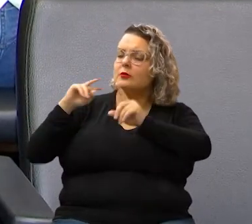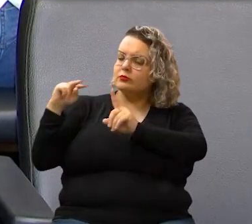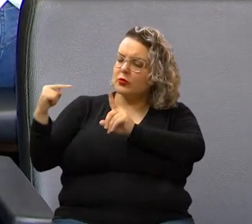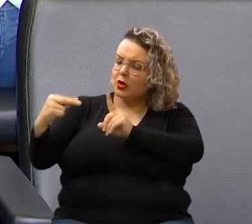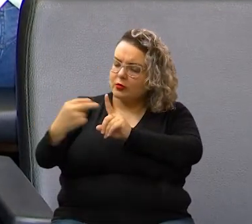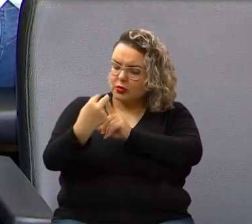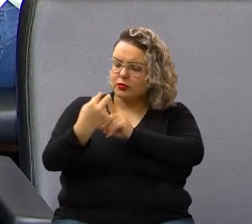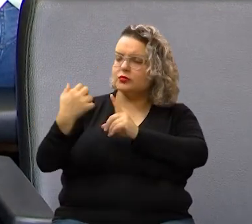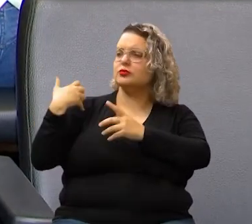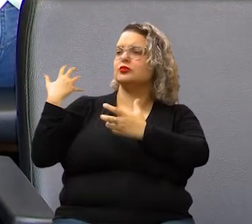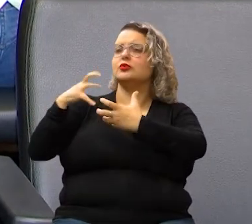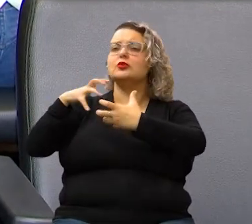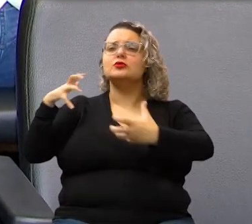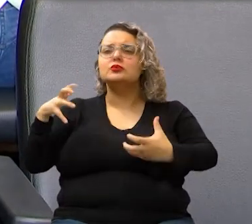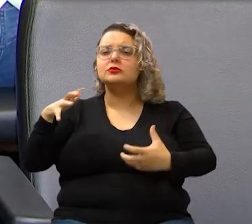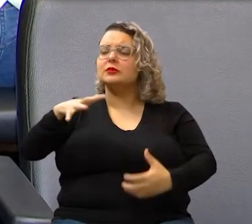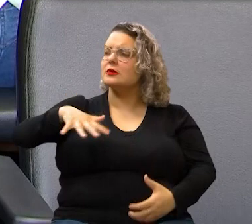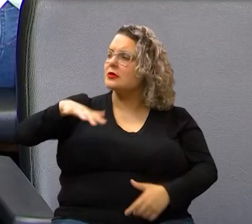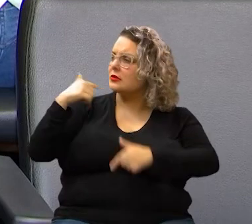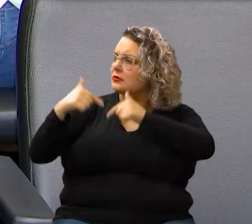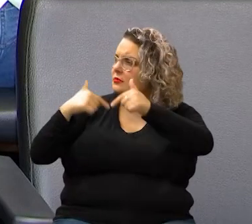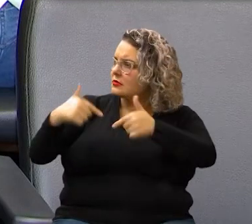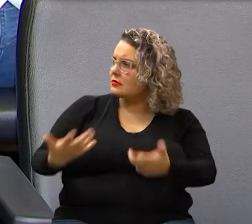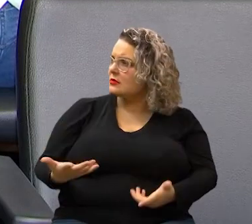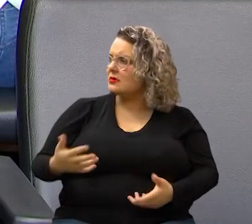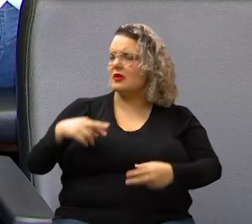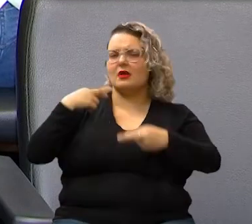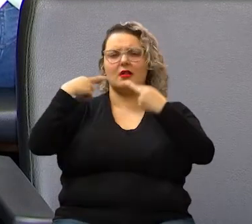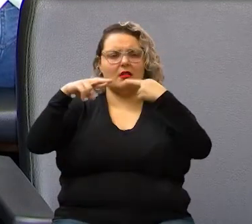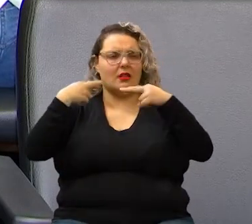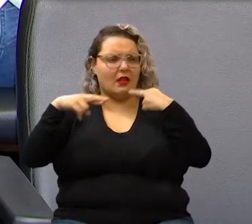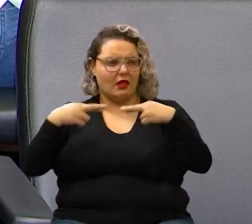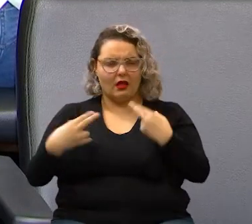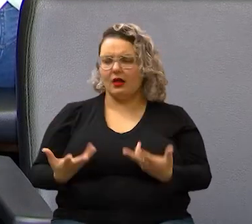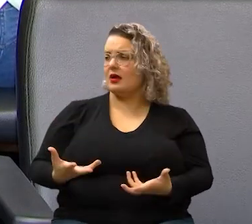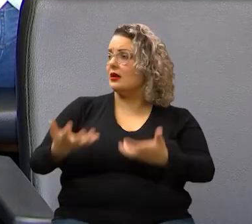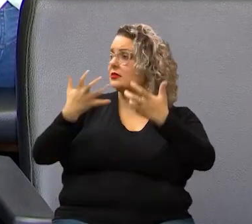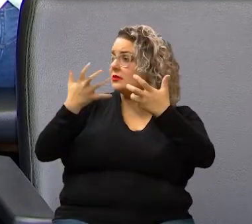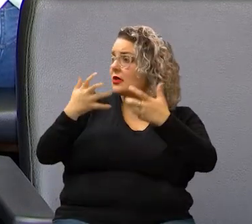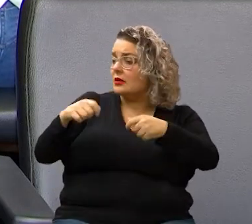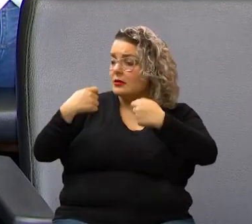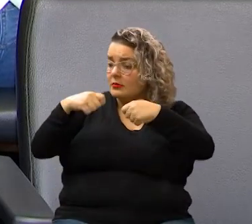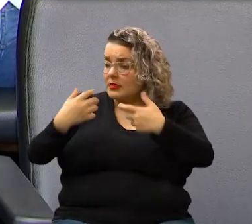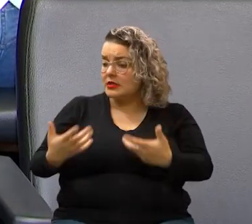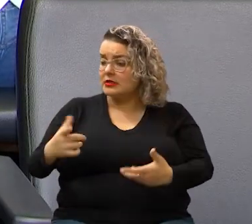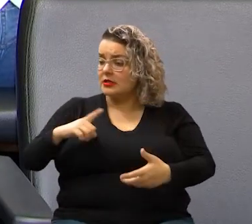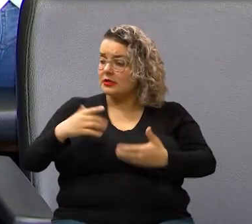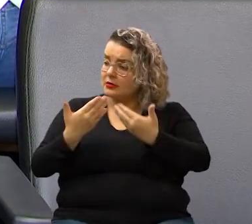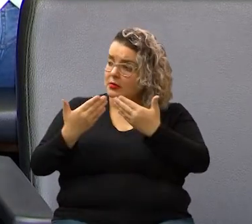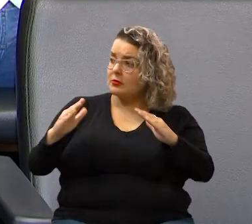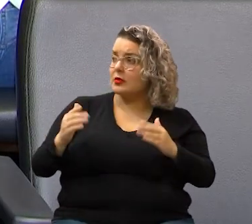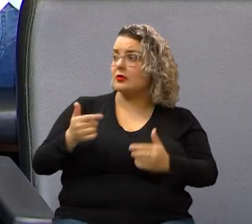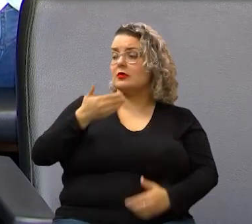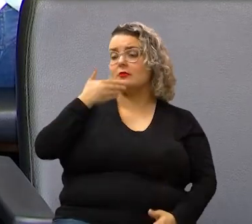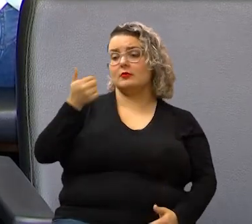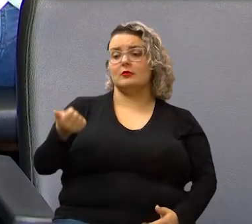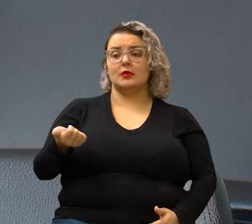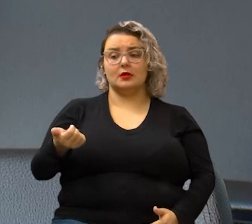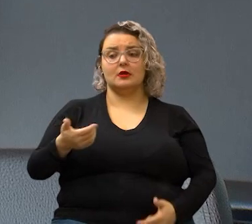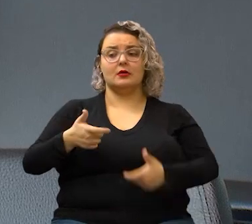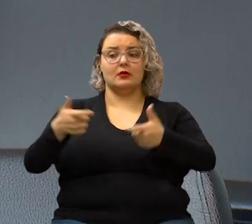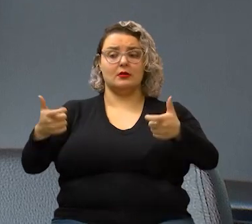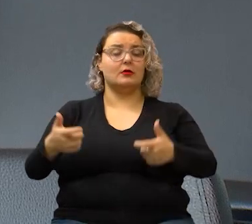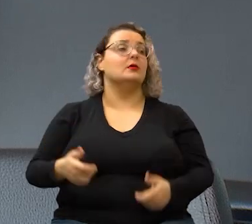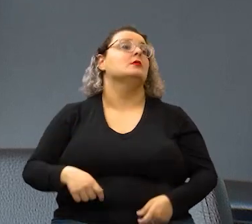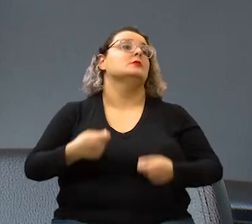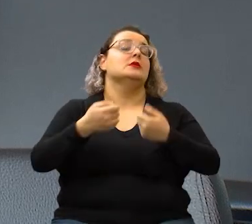que você enxerga os idosos no mercado de trabalho? Eles reclamam, eles querem, precisa ter uma abertura maior?